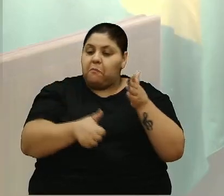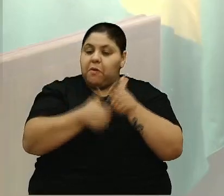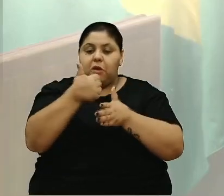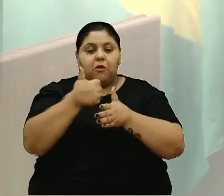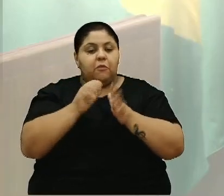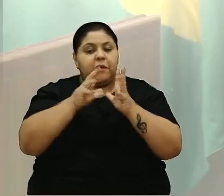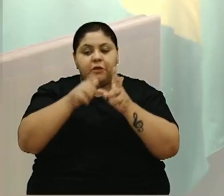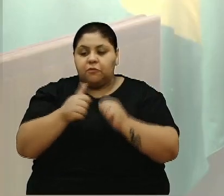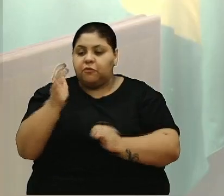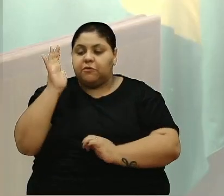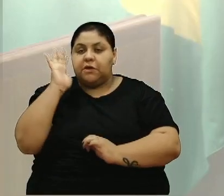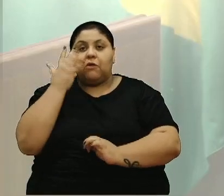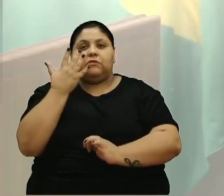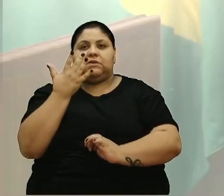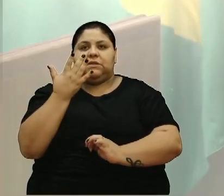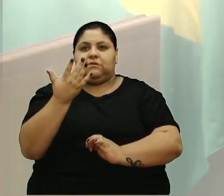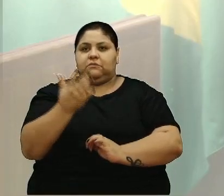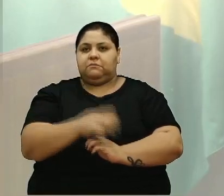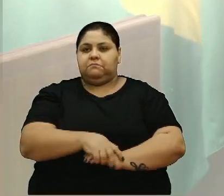acontecendo.